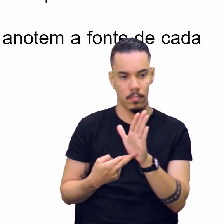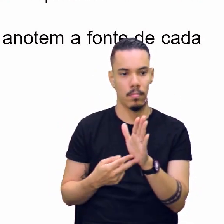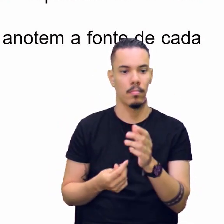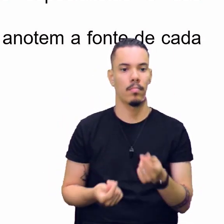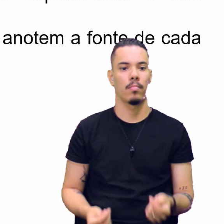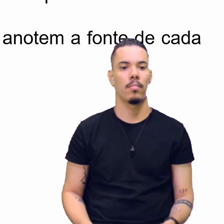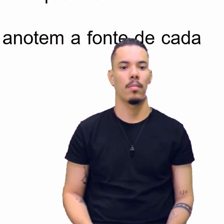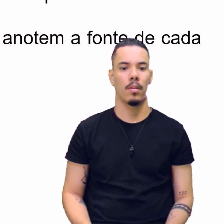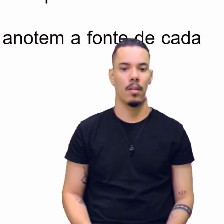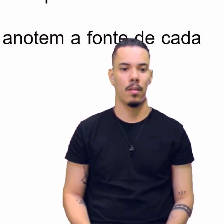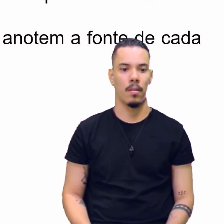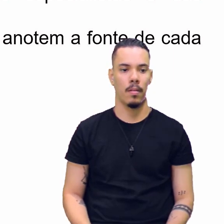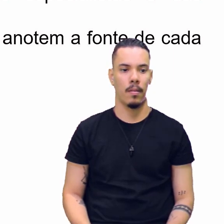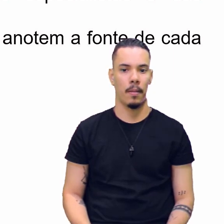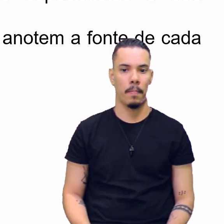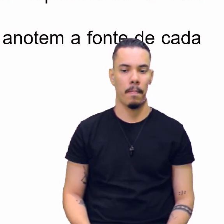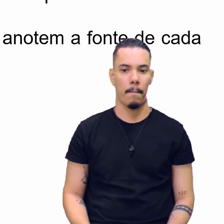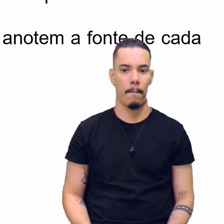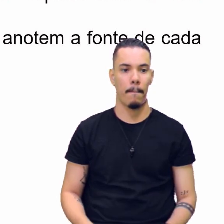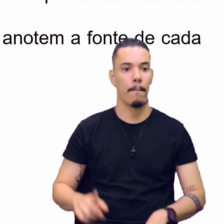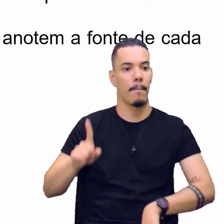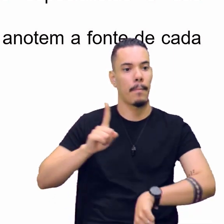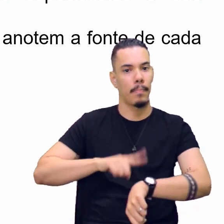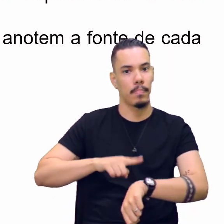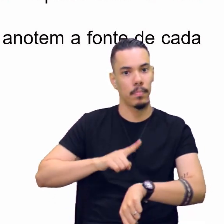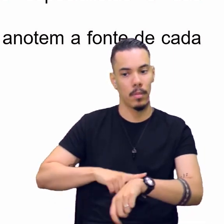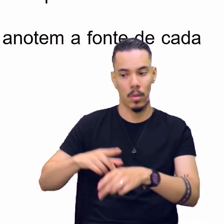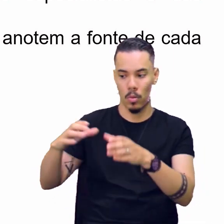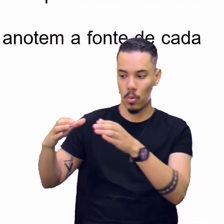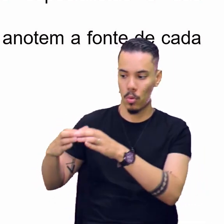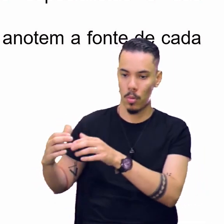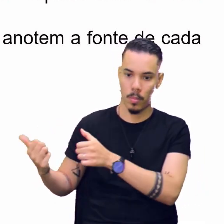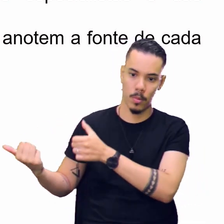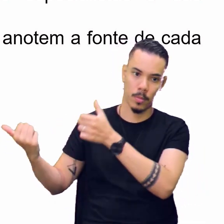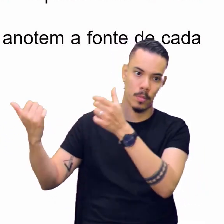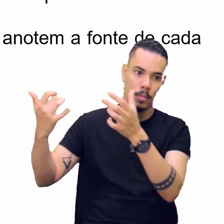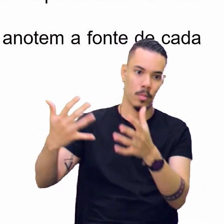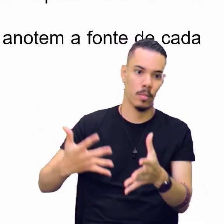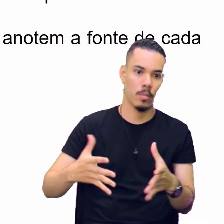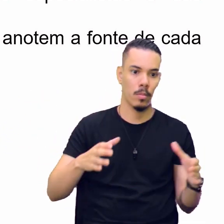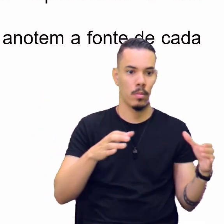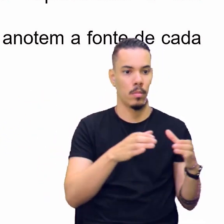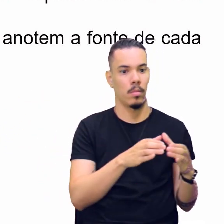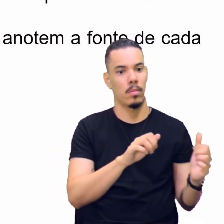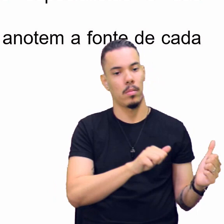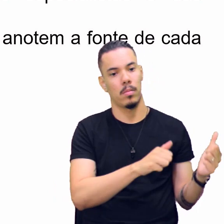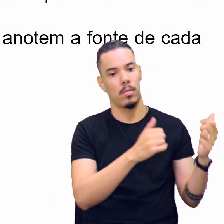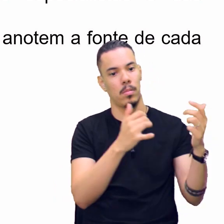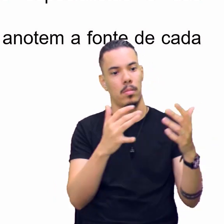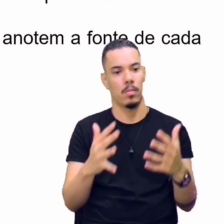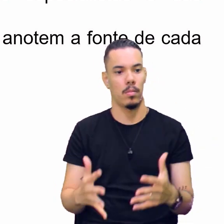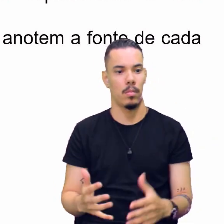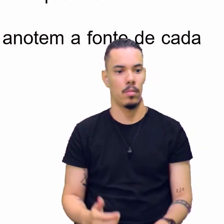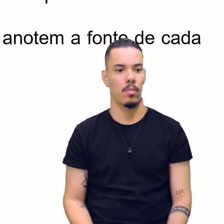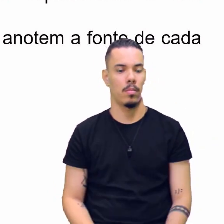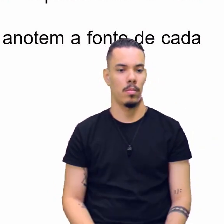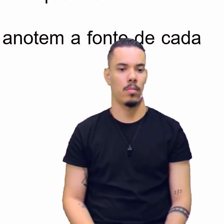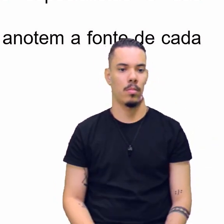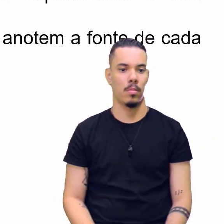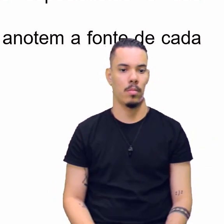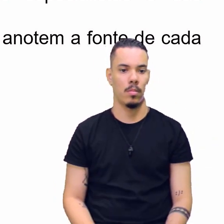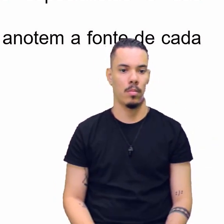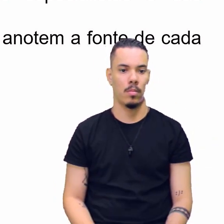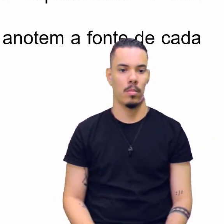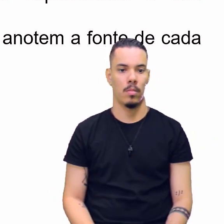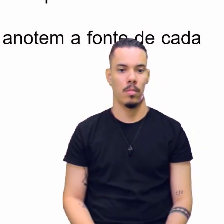tempo para a exposição de cada grupo. Aqui está grupo, mas é grupo, Amadinho, cadê?